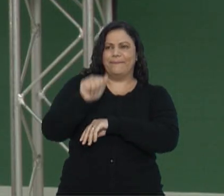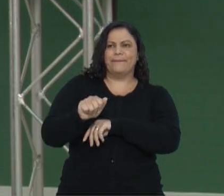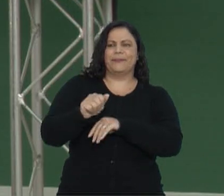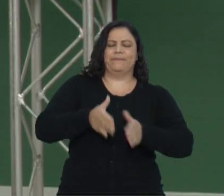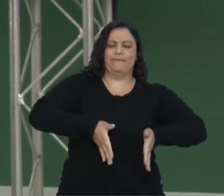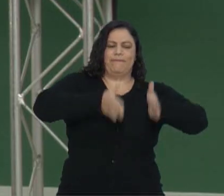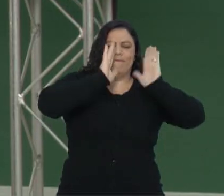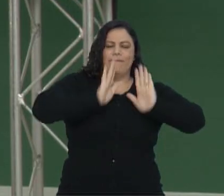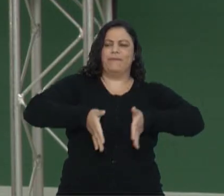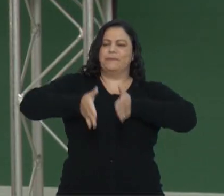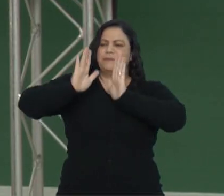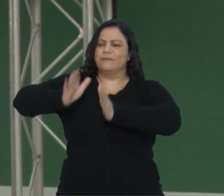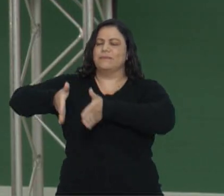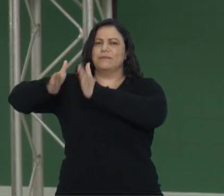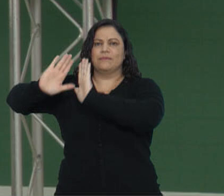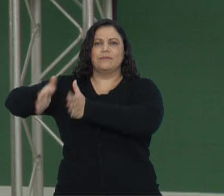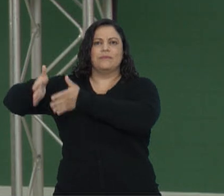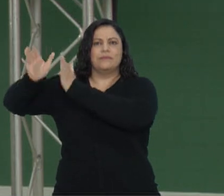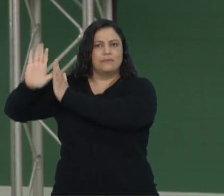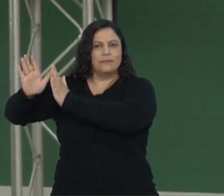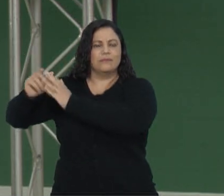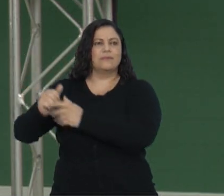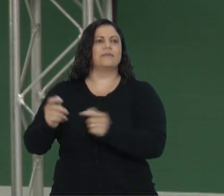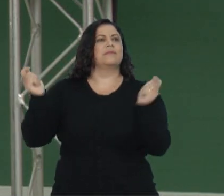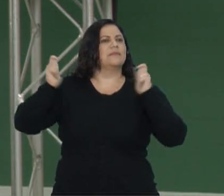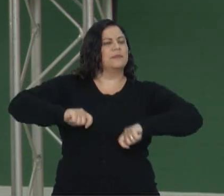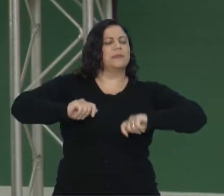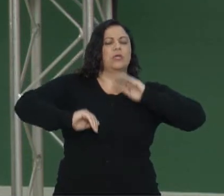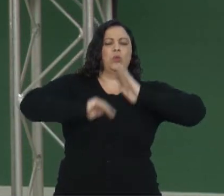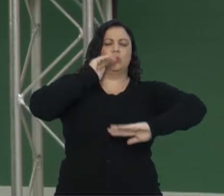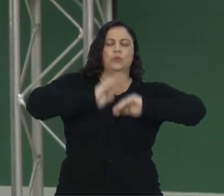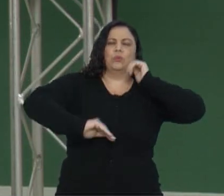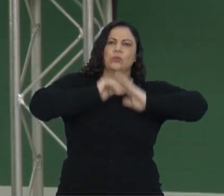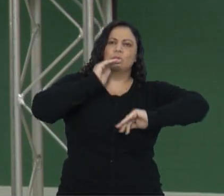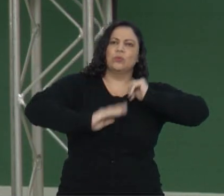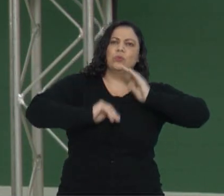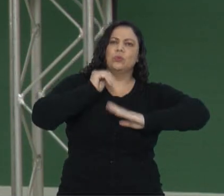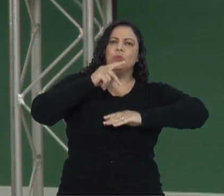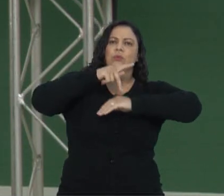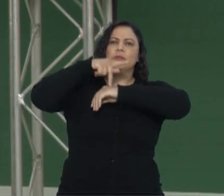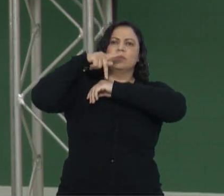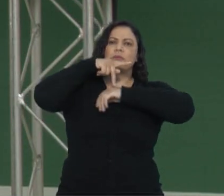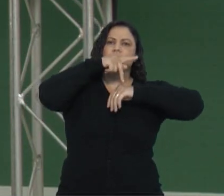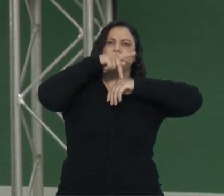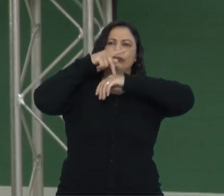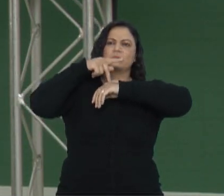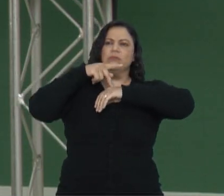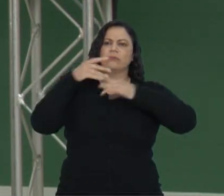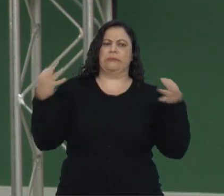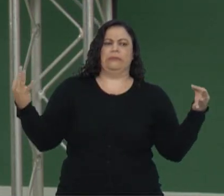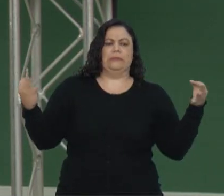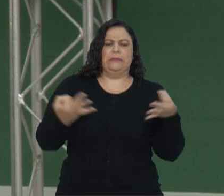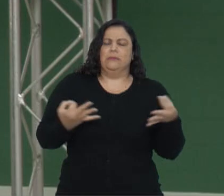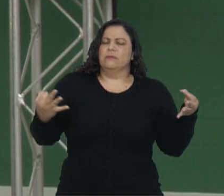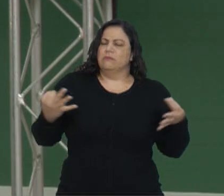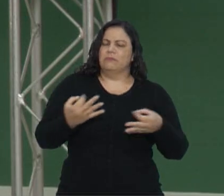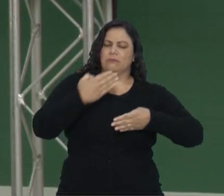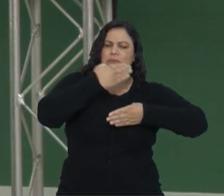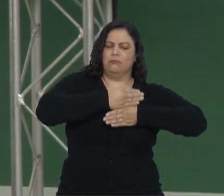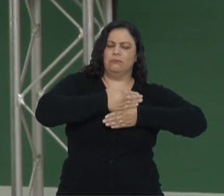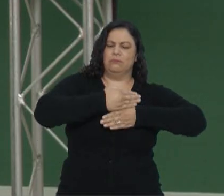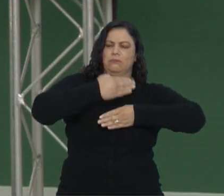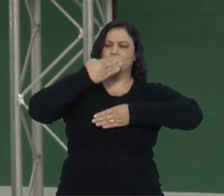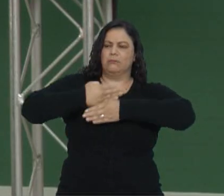paralelas, né? Posteriormente surgiu as talhas de construção em pedras. Então, ficou tão perfeito depois dos encaixes que nem